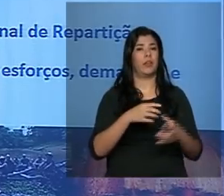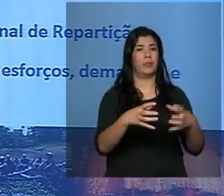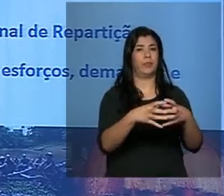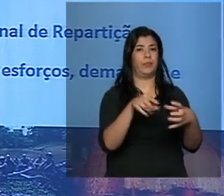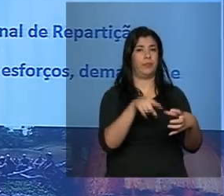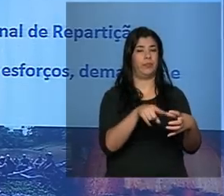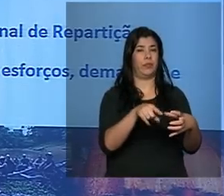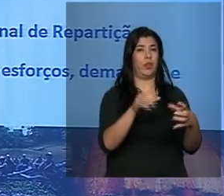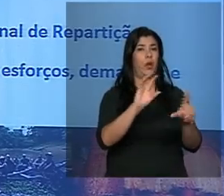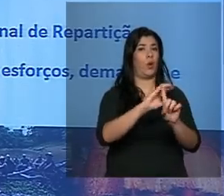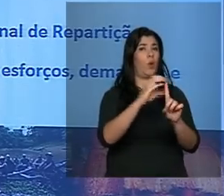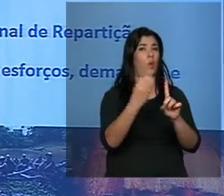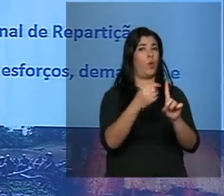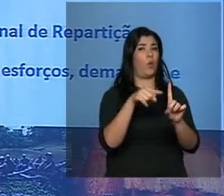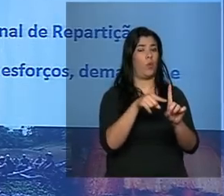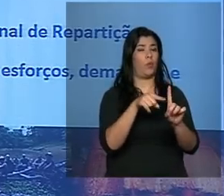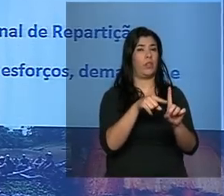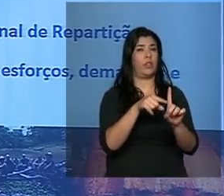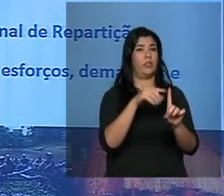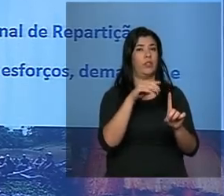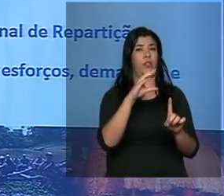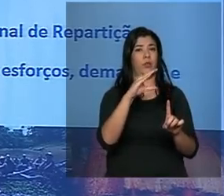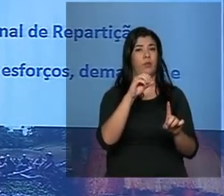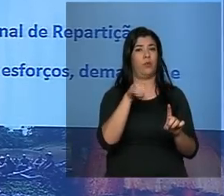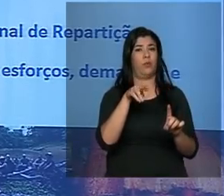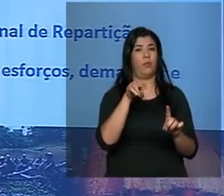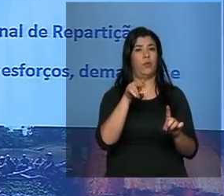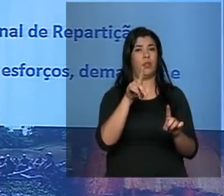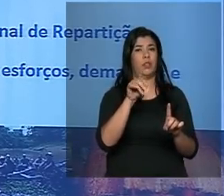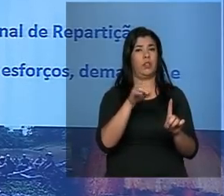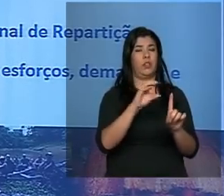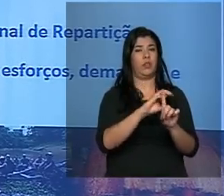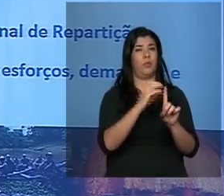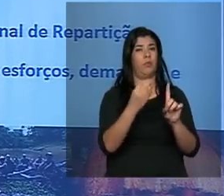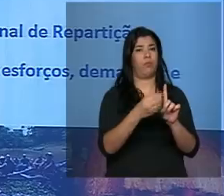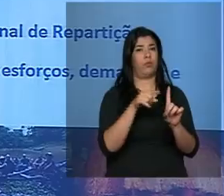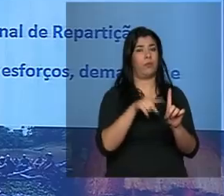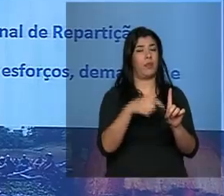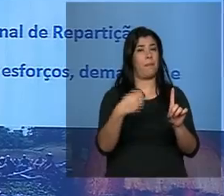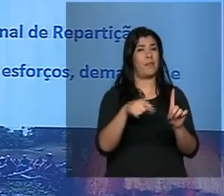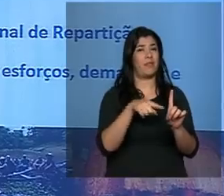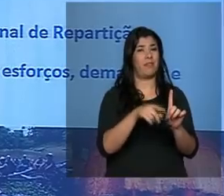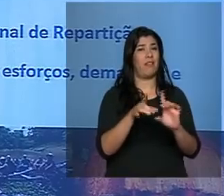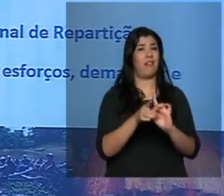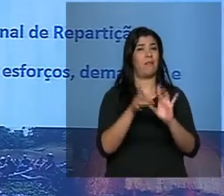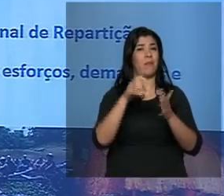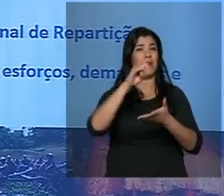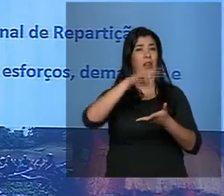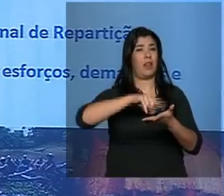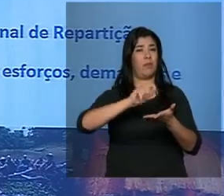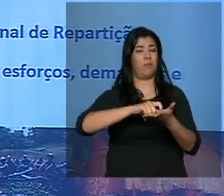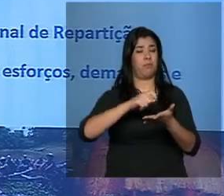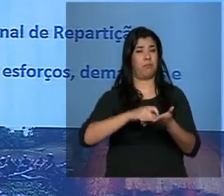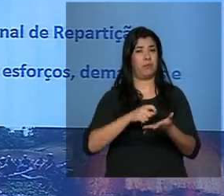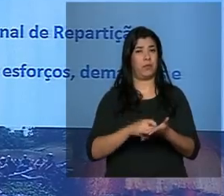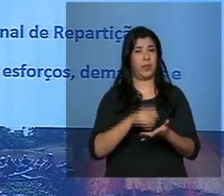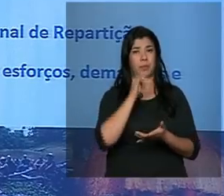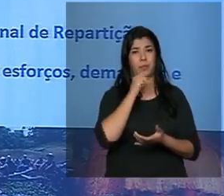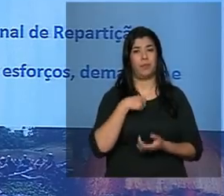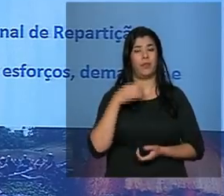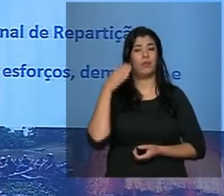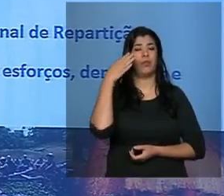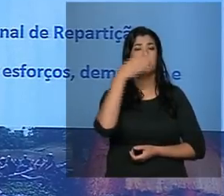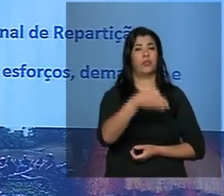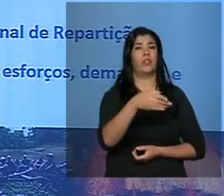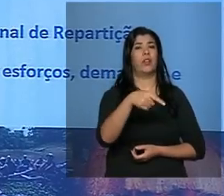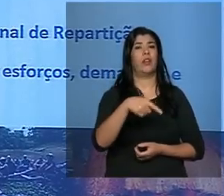poder autorizar o uso do seu conhecimento tradicional. Aqui tem uma das maiores injustiças já feitas nesse país, presidente. Se eu chegar